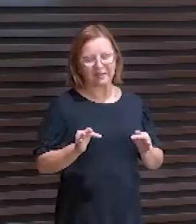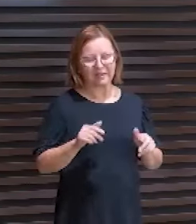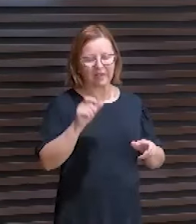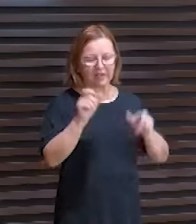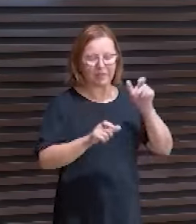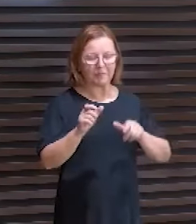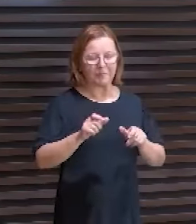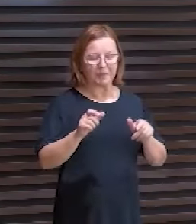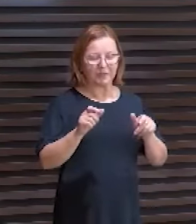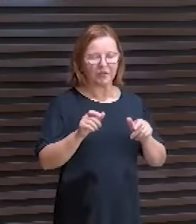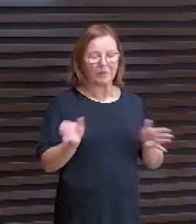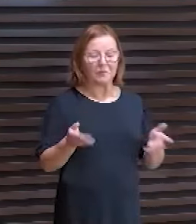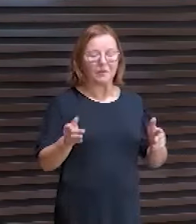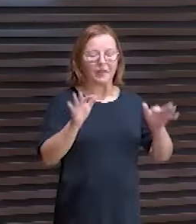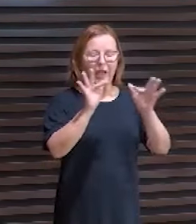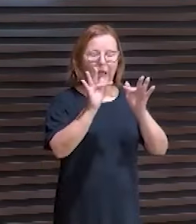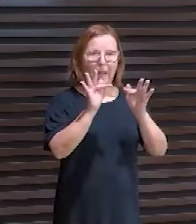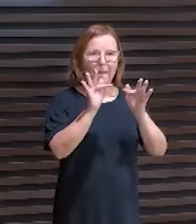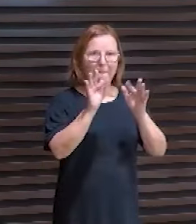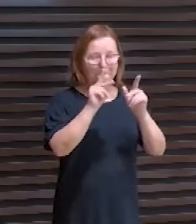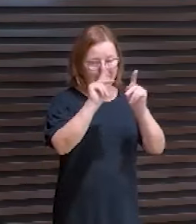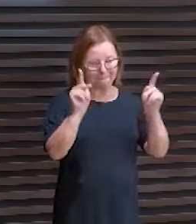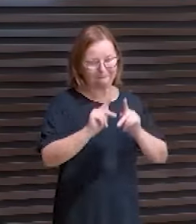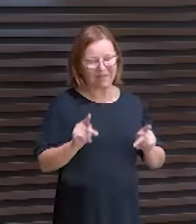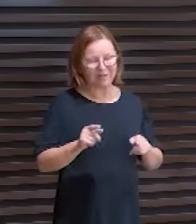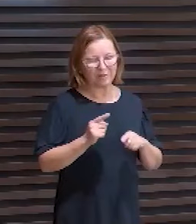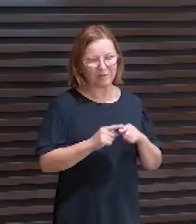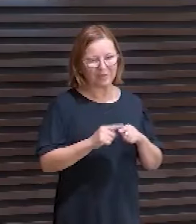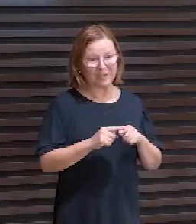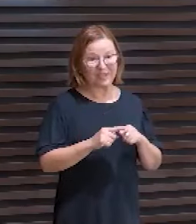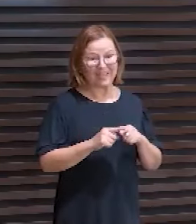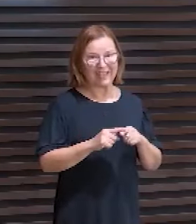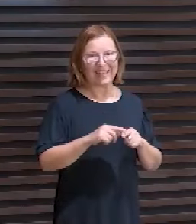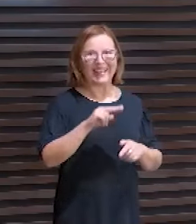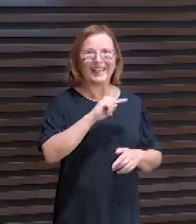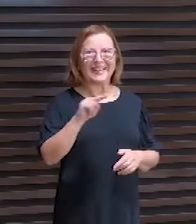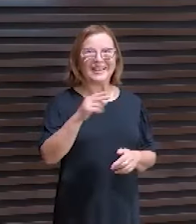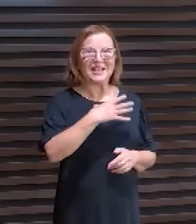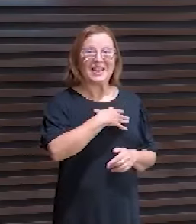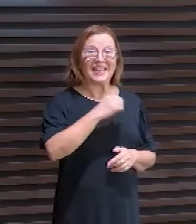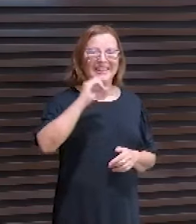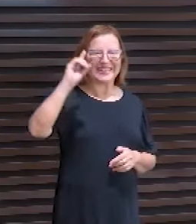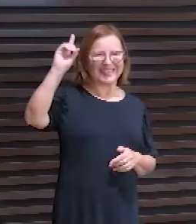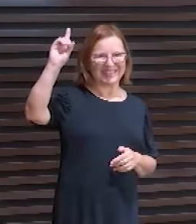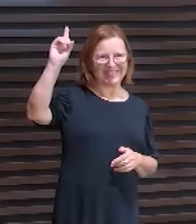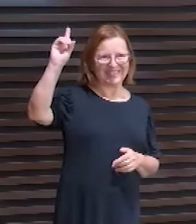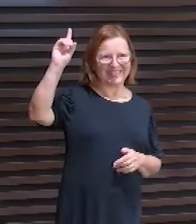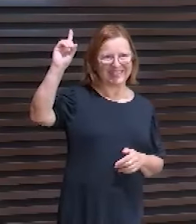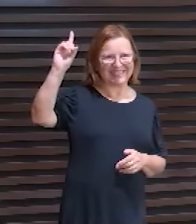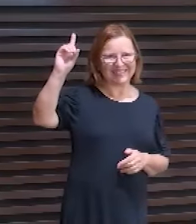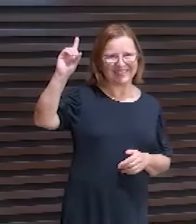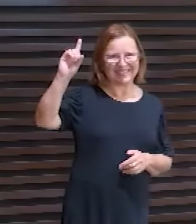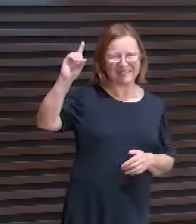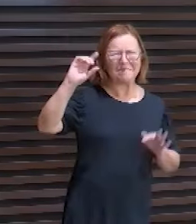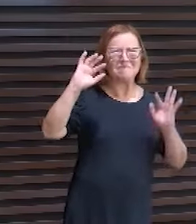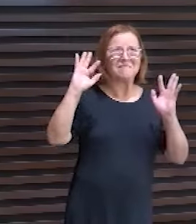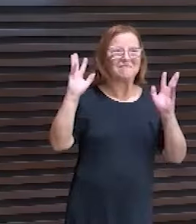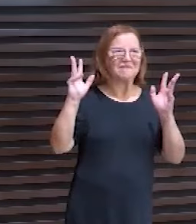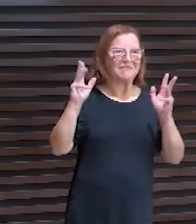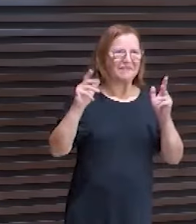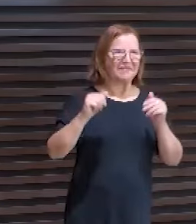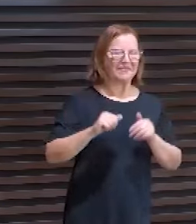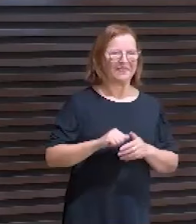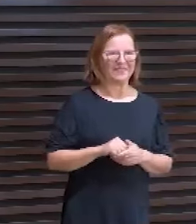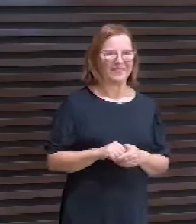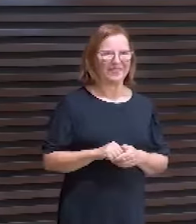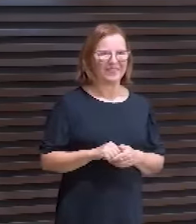Pacificadores porque serão chamados filhos de Deus olha que maravilha